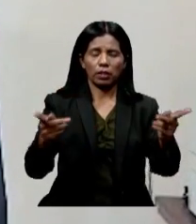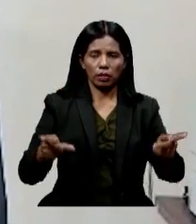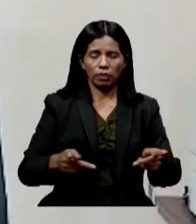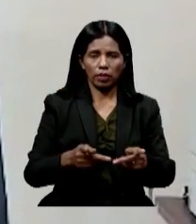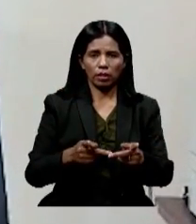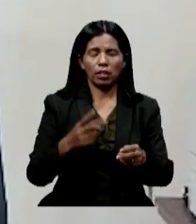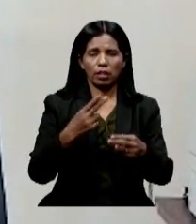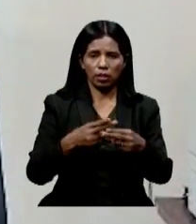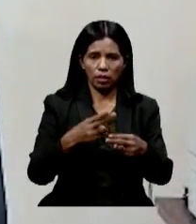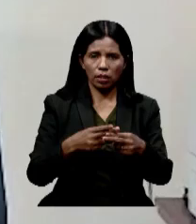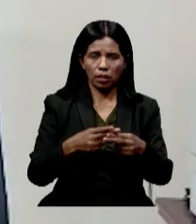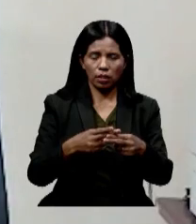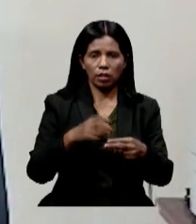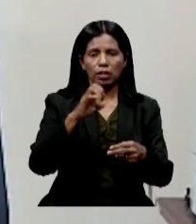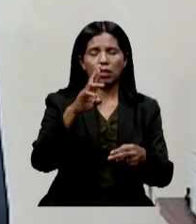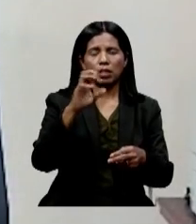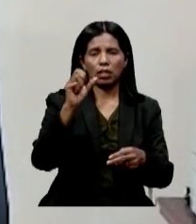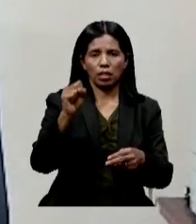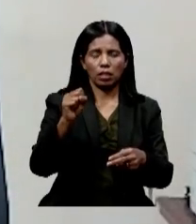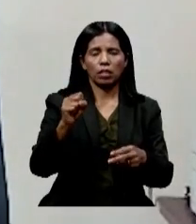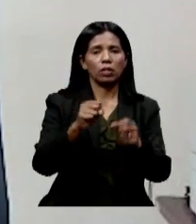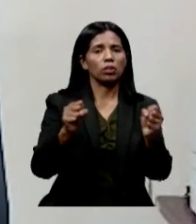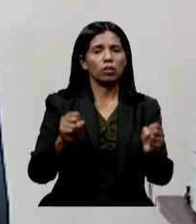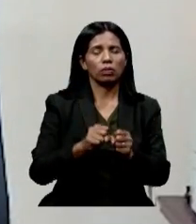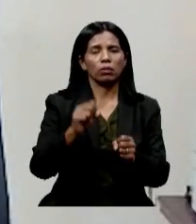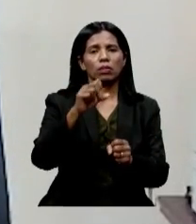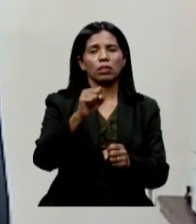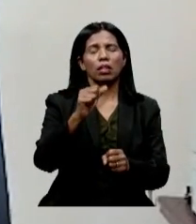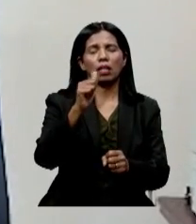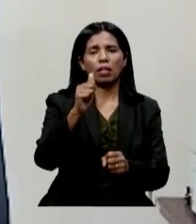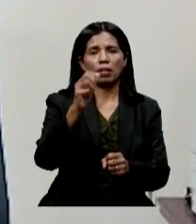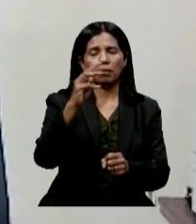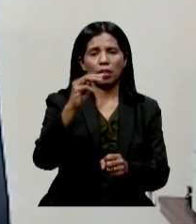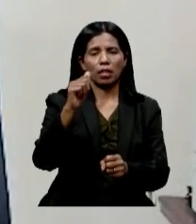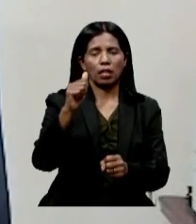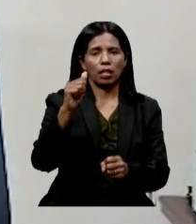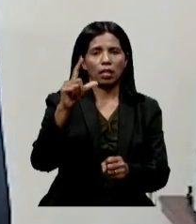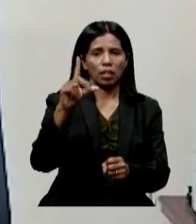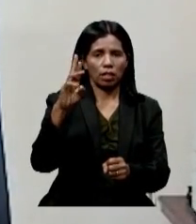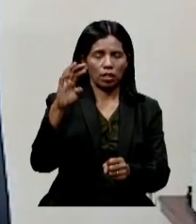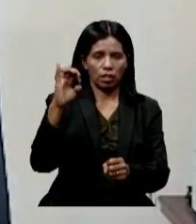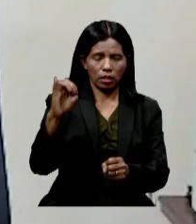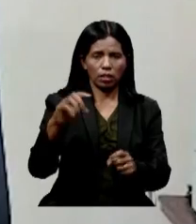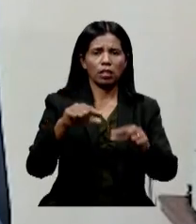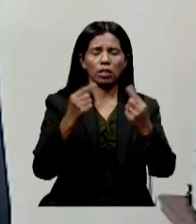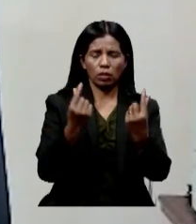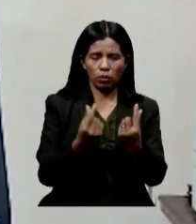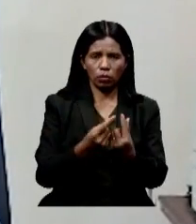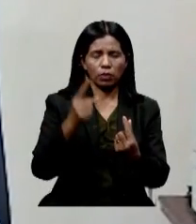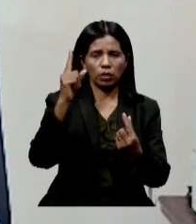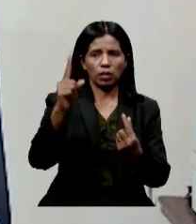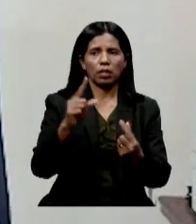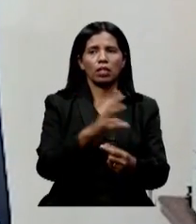naran ira hoso suku Samalari. Tatu iha grupu o kunisiri o